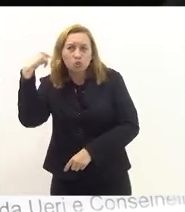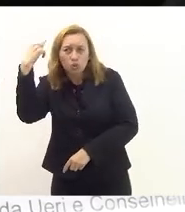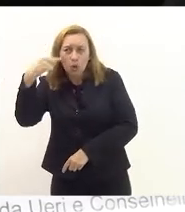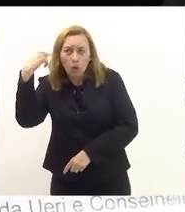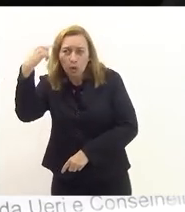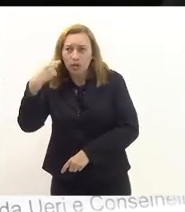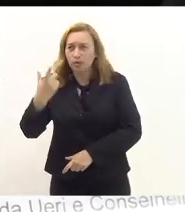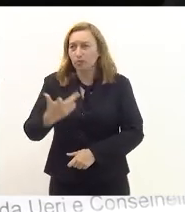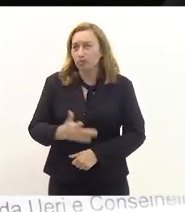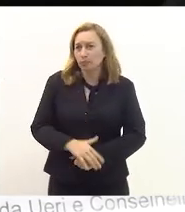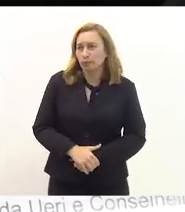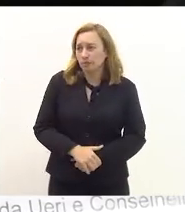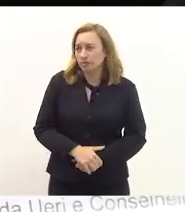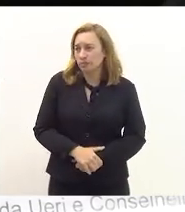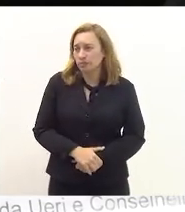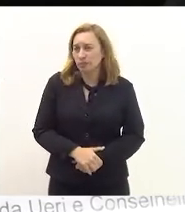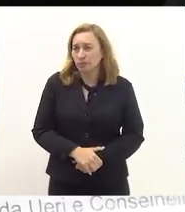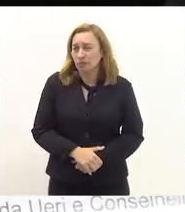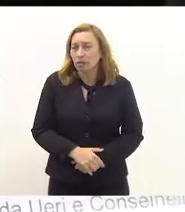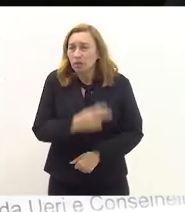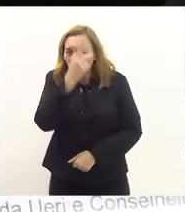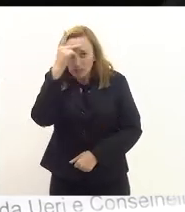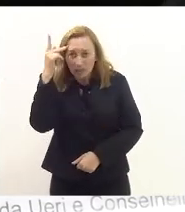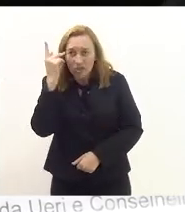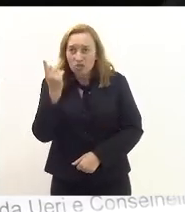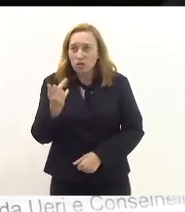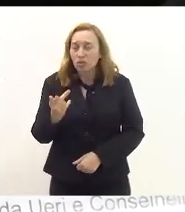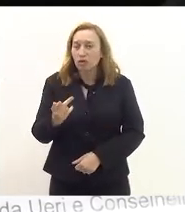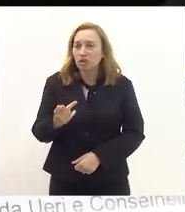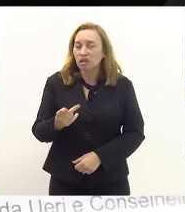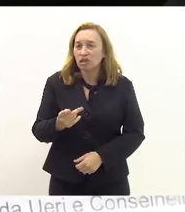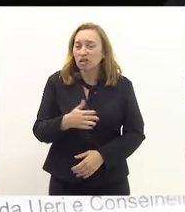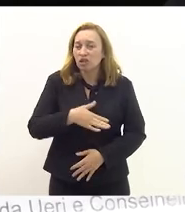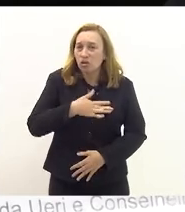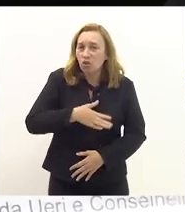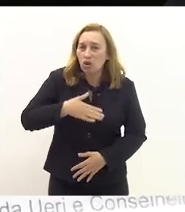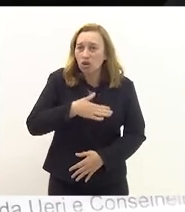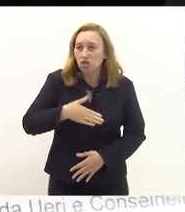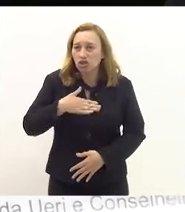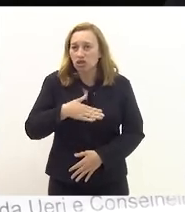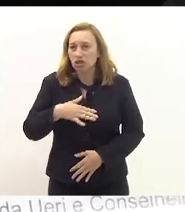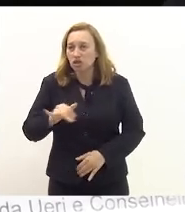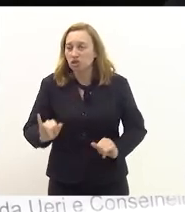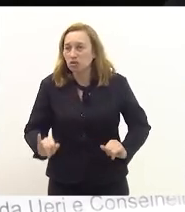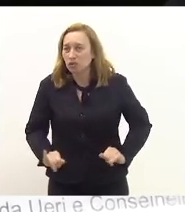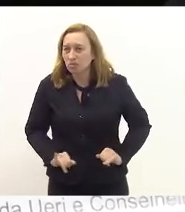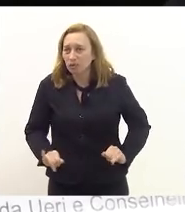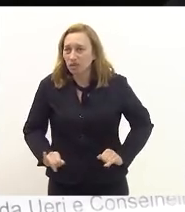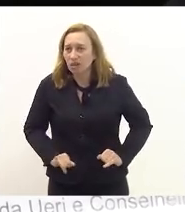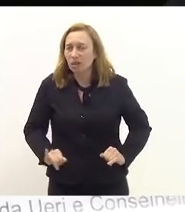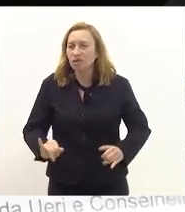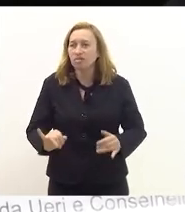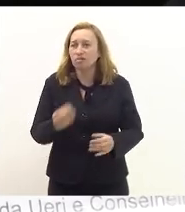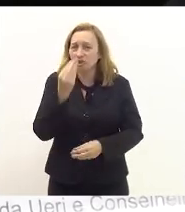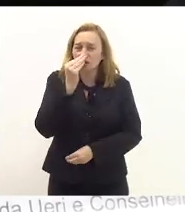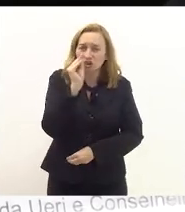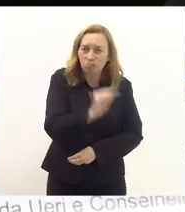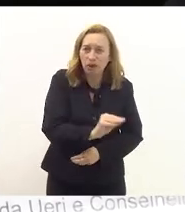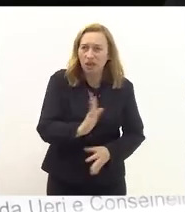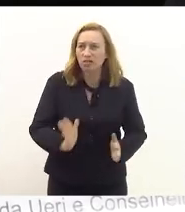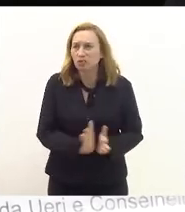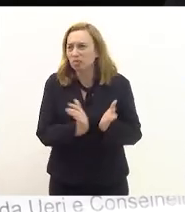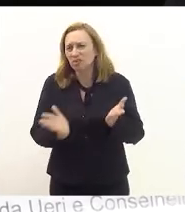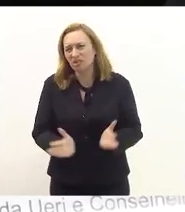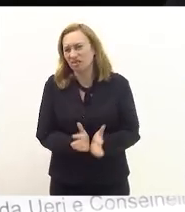né, alguém que cultua tortura, que despreza os pobres,